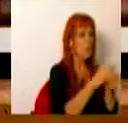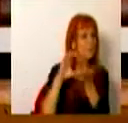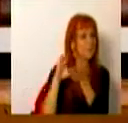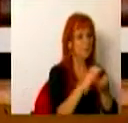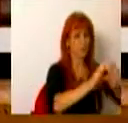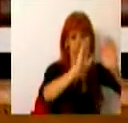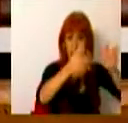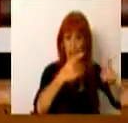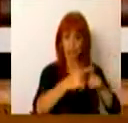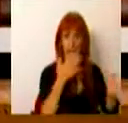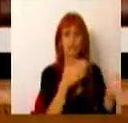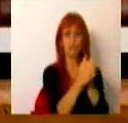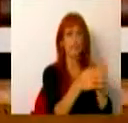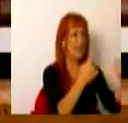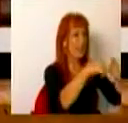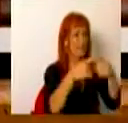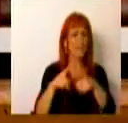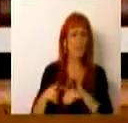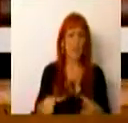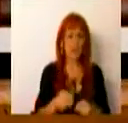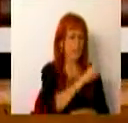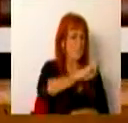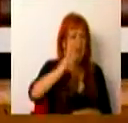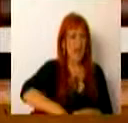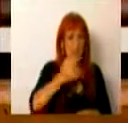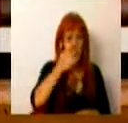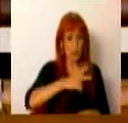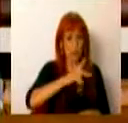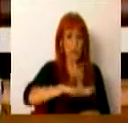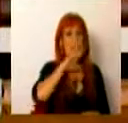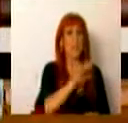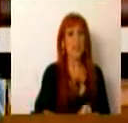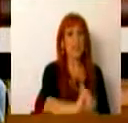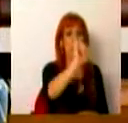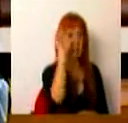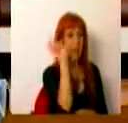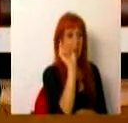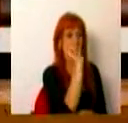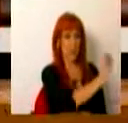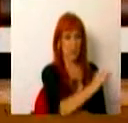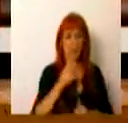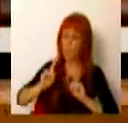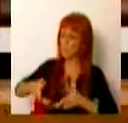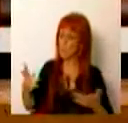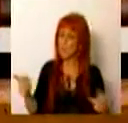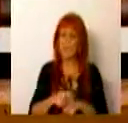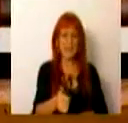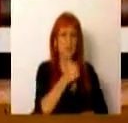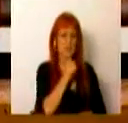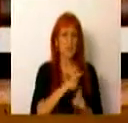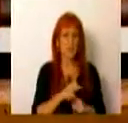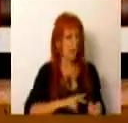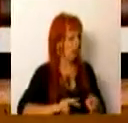que já beneficiaram de diversas formas milhares de portugueses e lusodescendentes na Venezuela. A começar pela decisão de